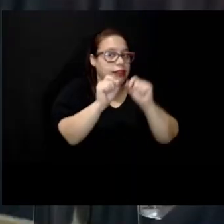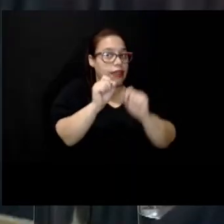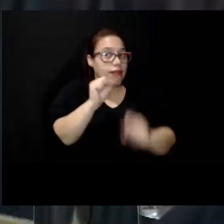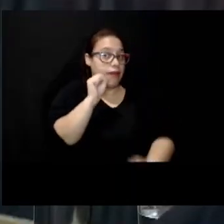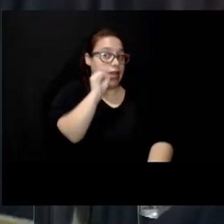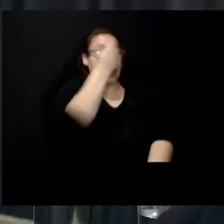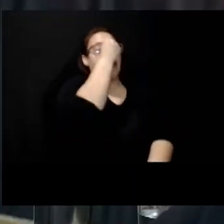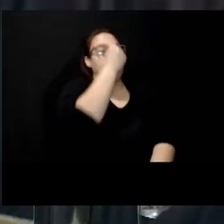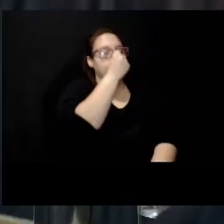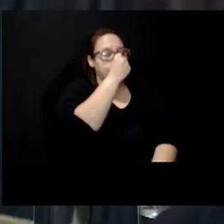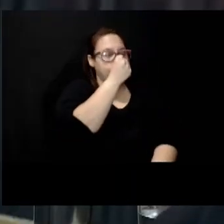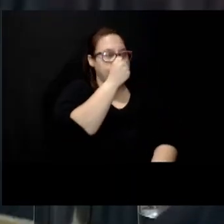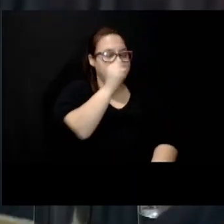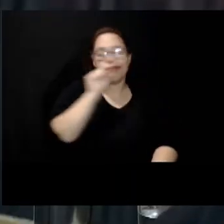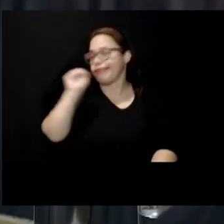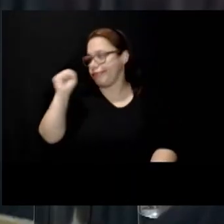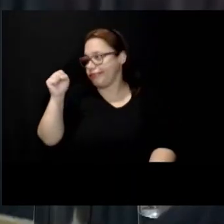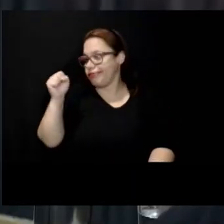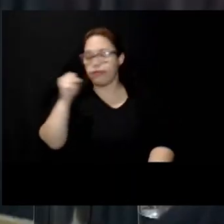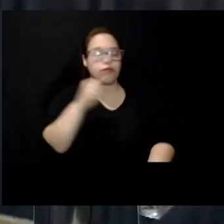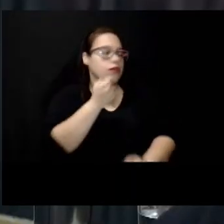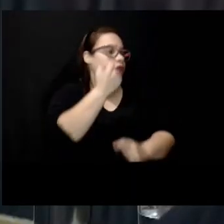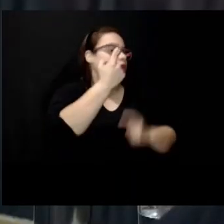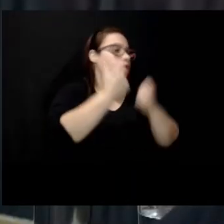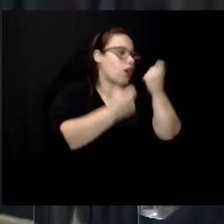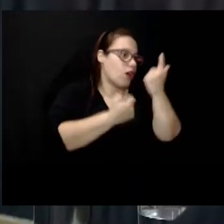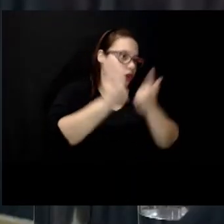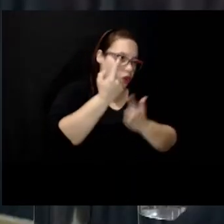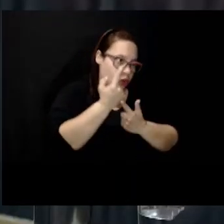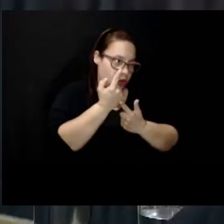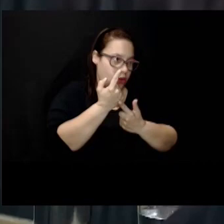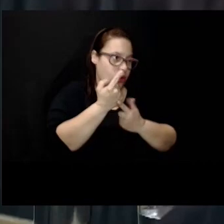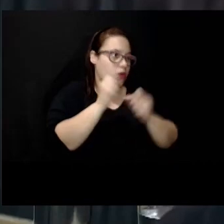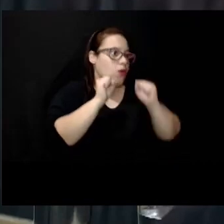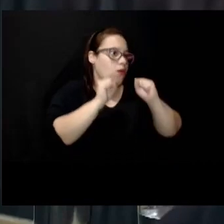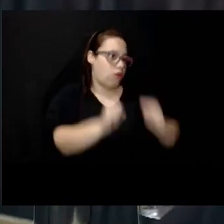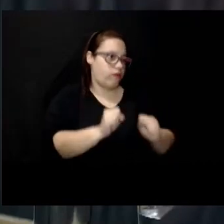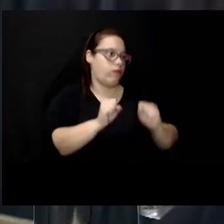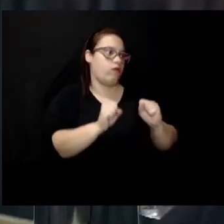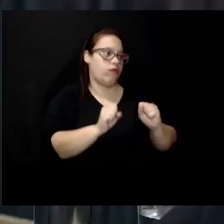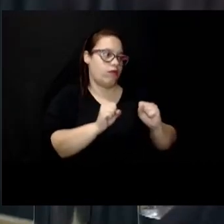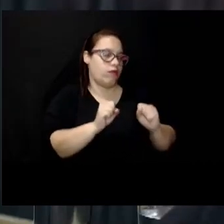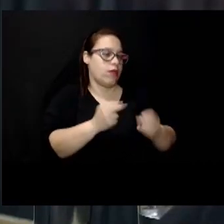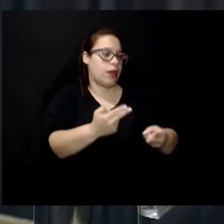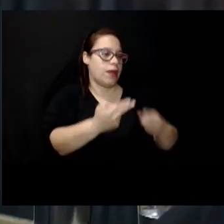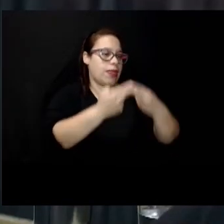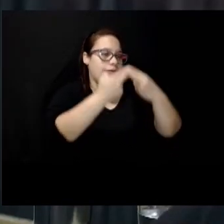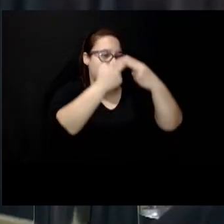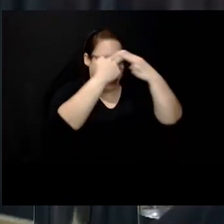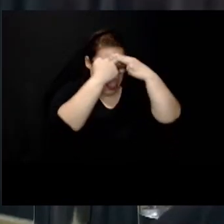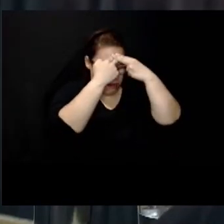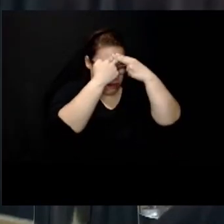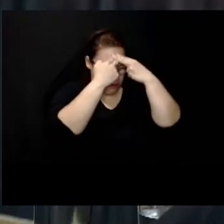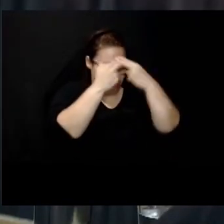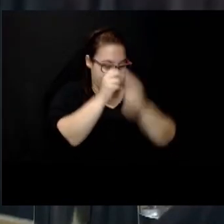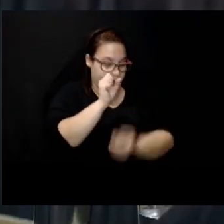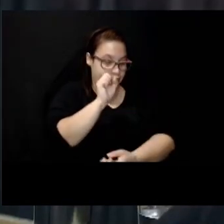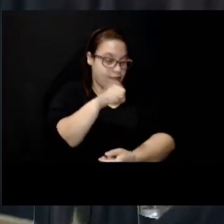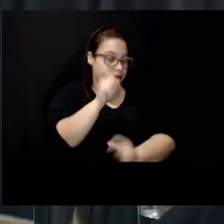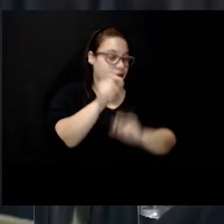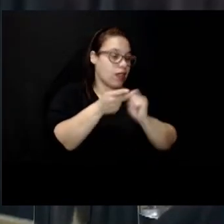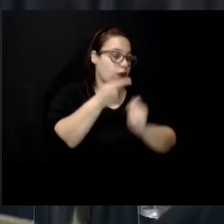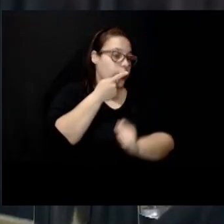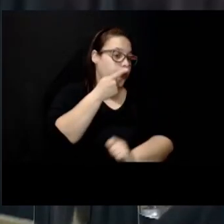Então, existem algumas situações que podem ser consideradas traumáticas, né? E quem diz isso são